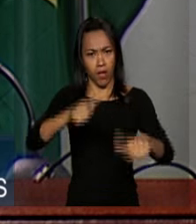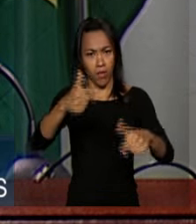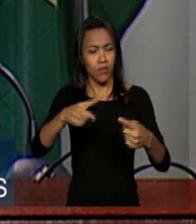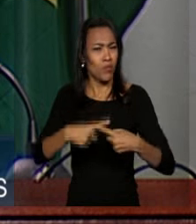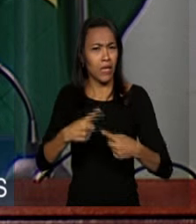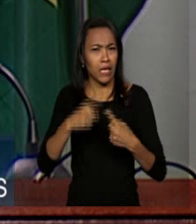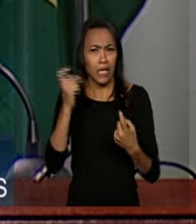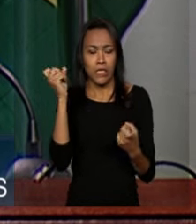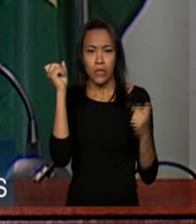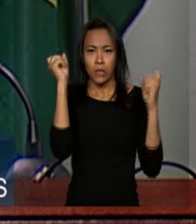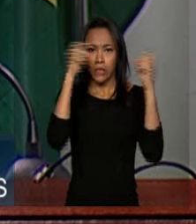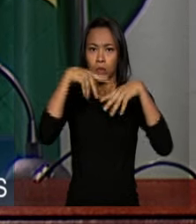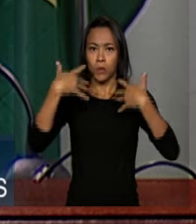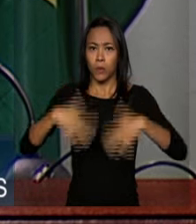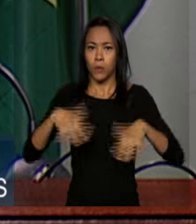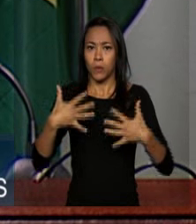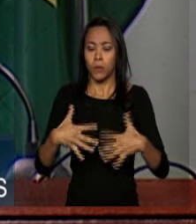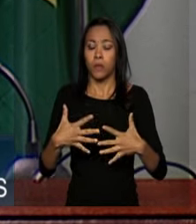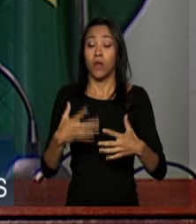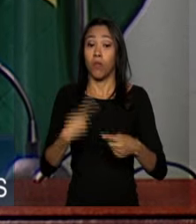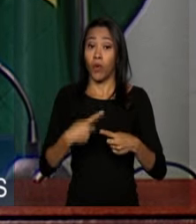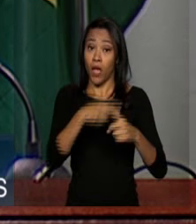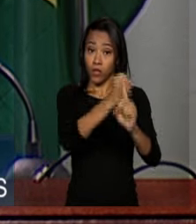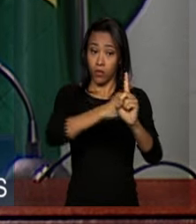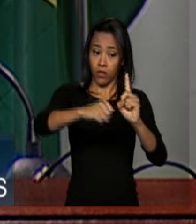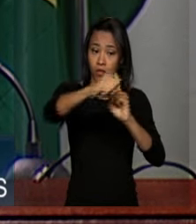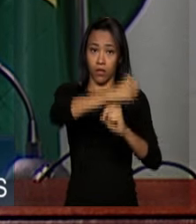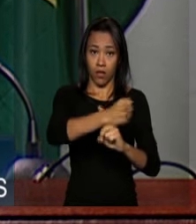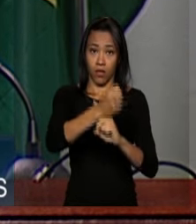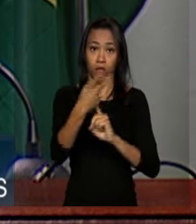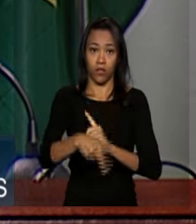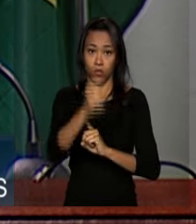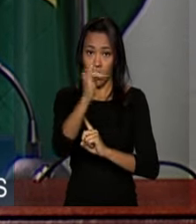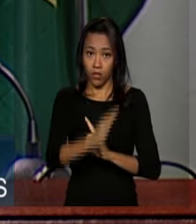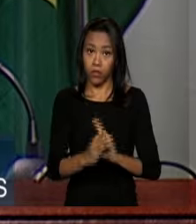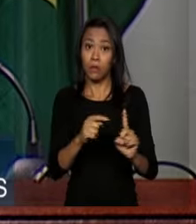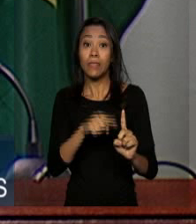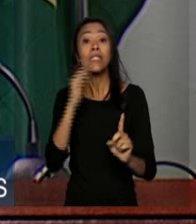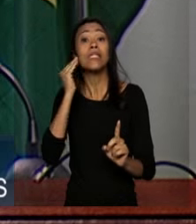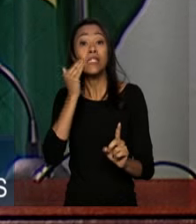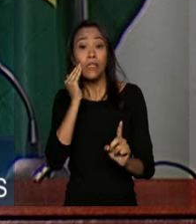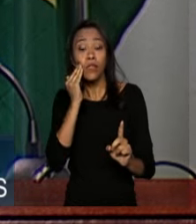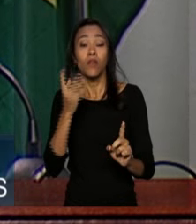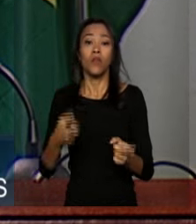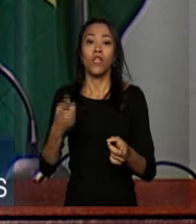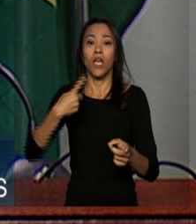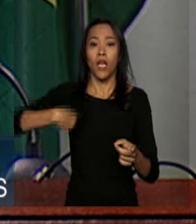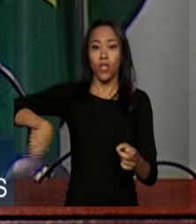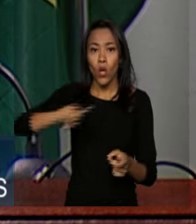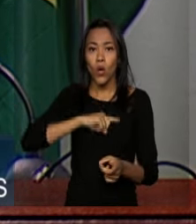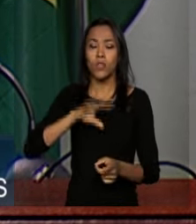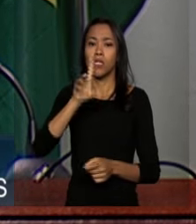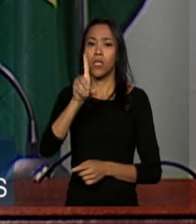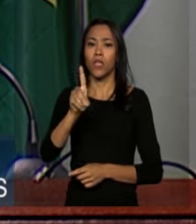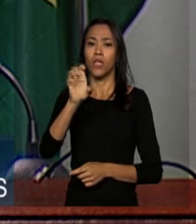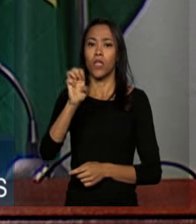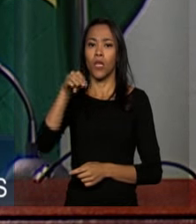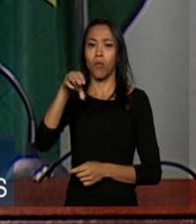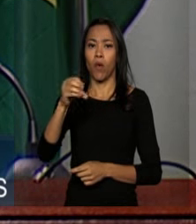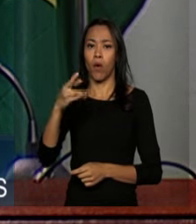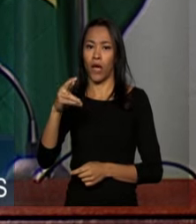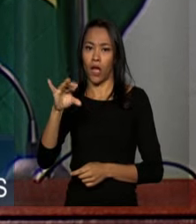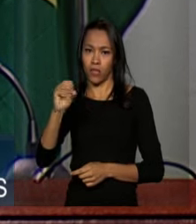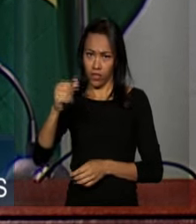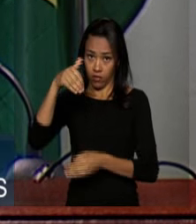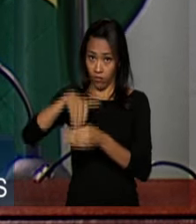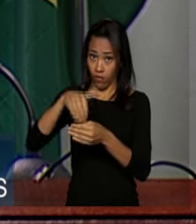Complexa porque a sociedade brasileira compreendeu que nossa democracia não seria efetiva se